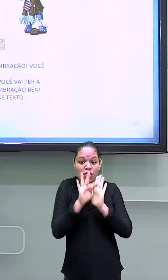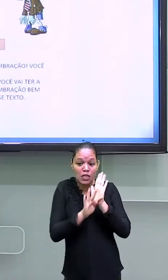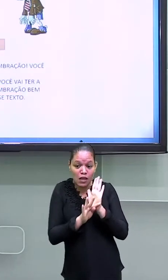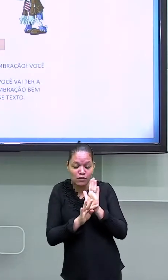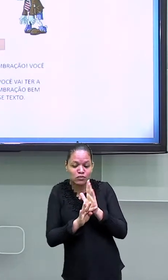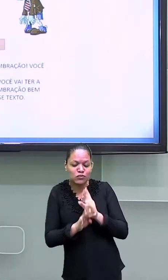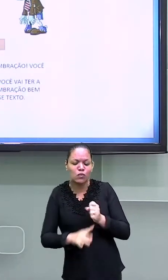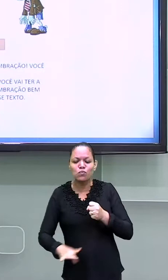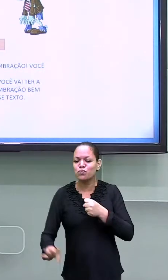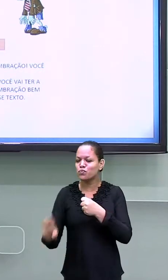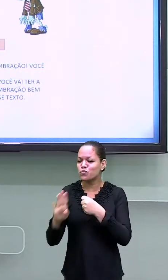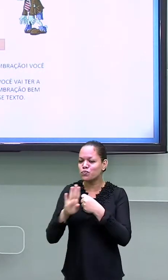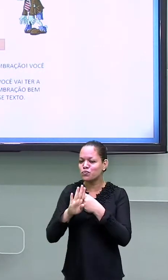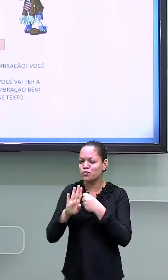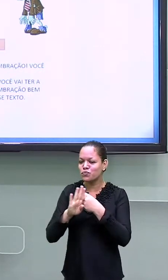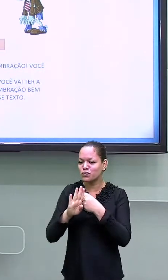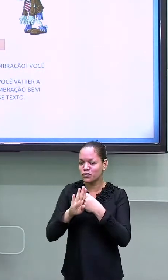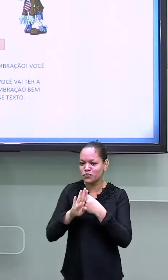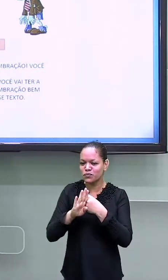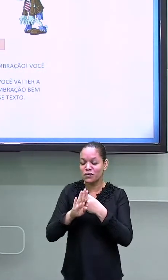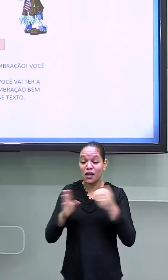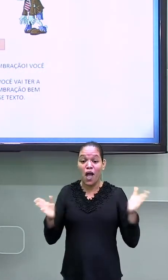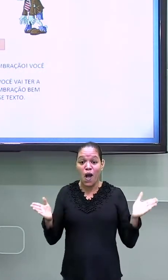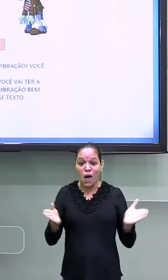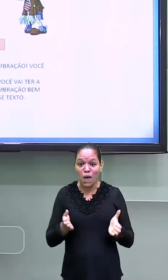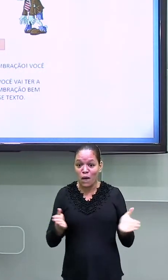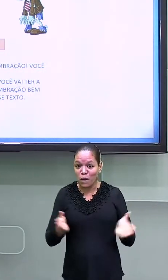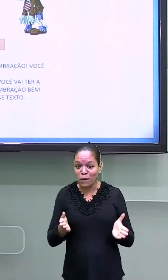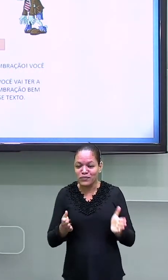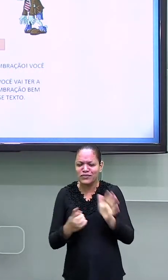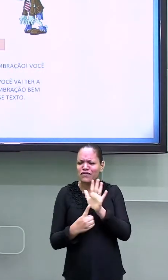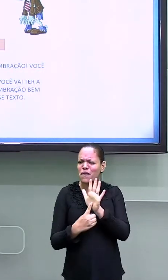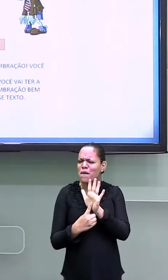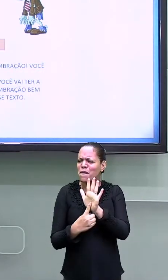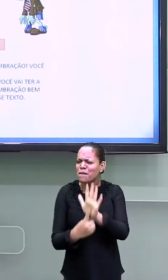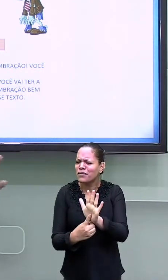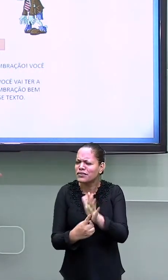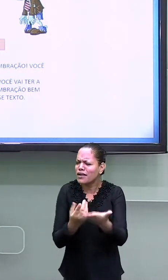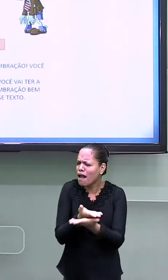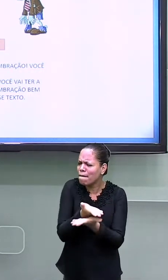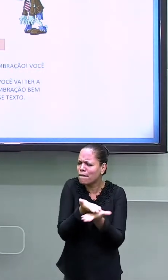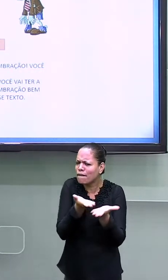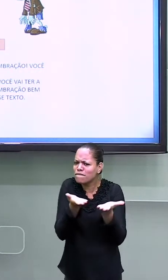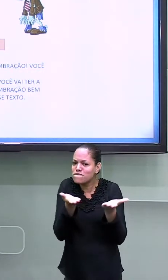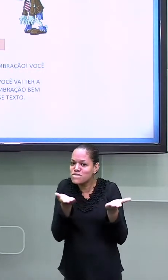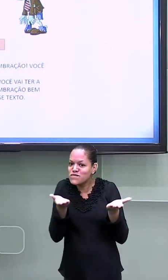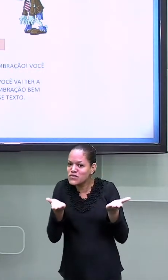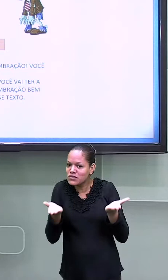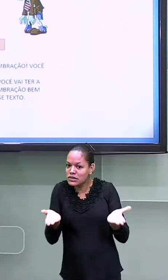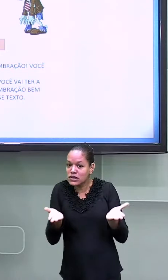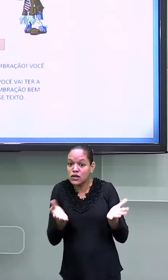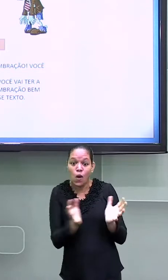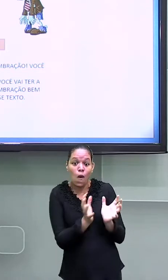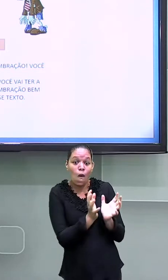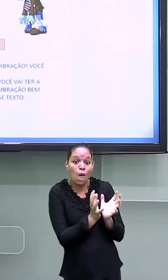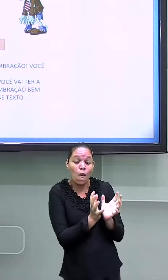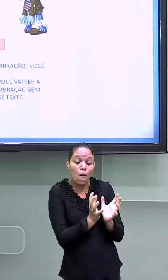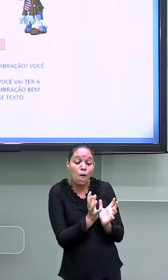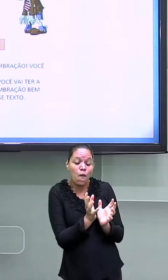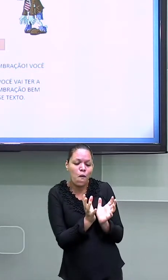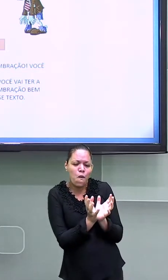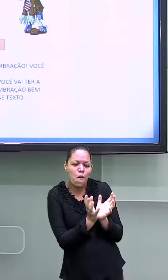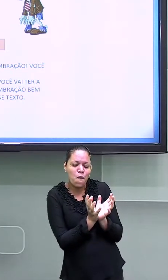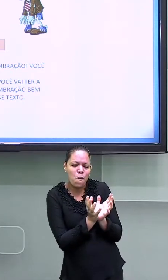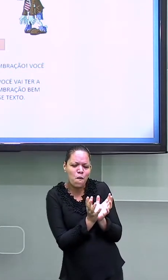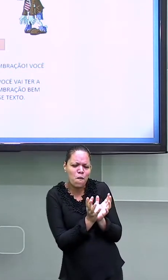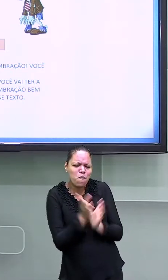ver. Hoje, crianças, a gente vai falar sobre um gênero muito bacana, contos de